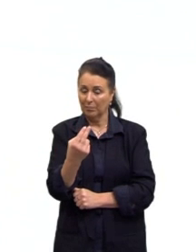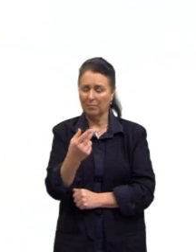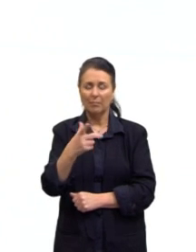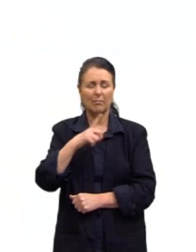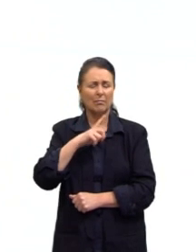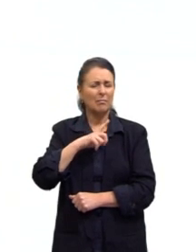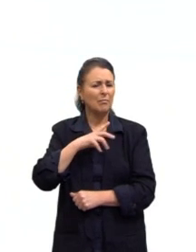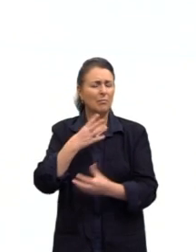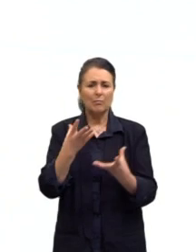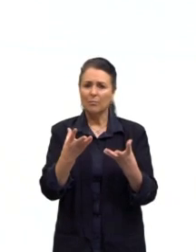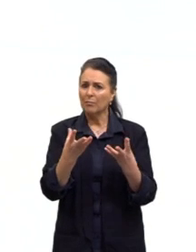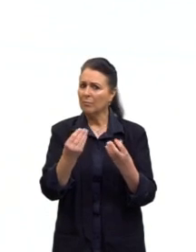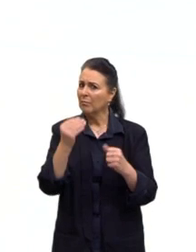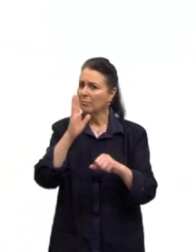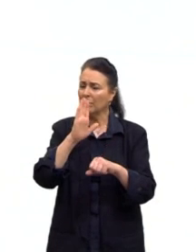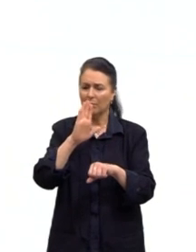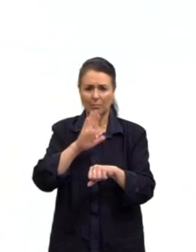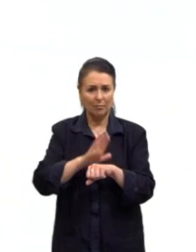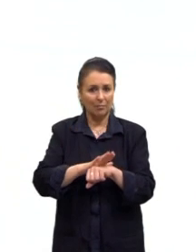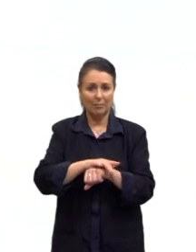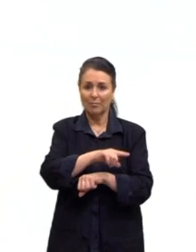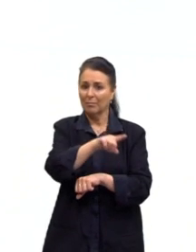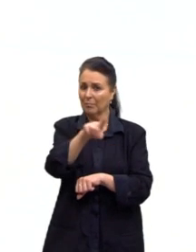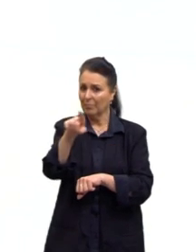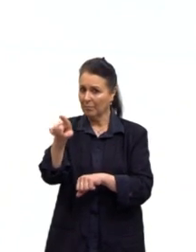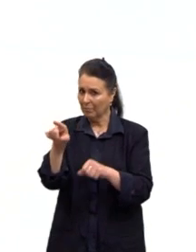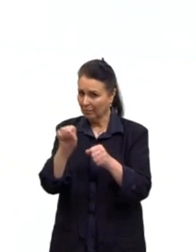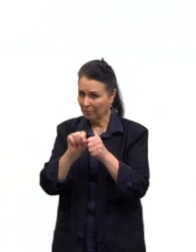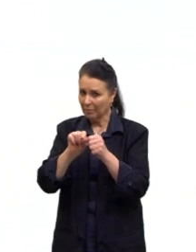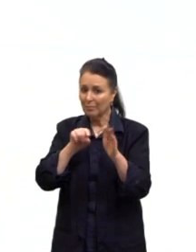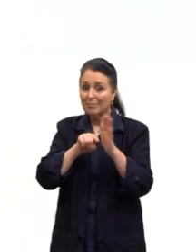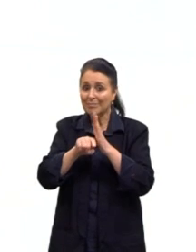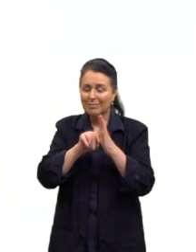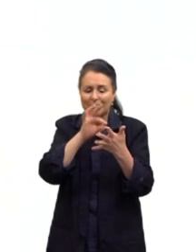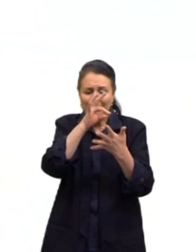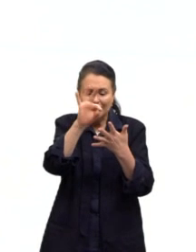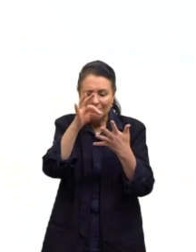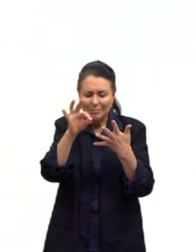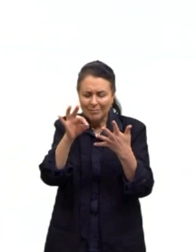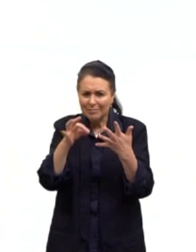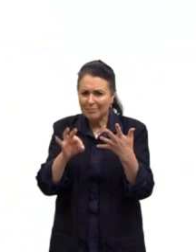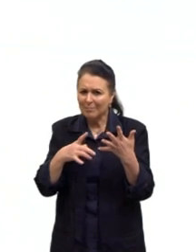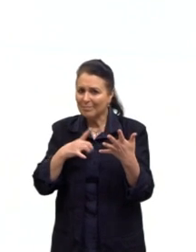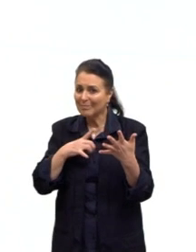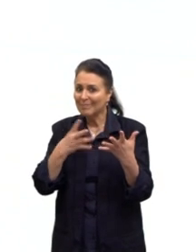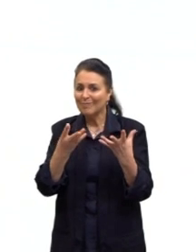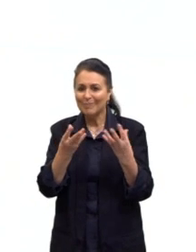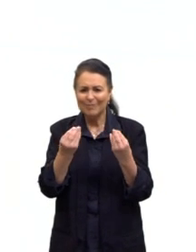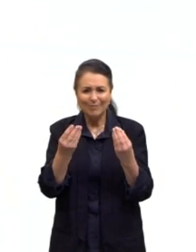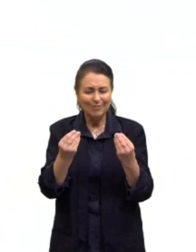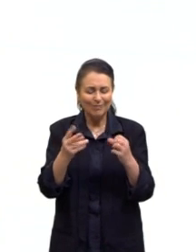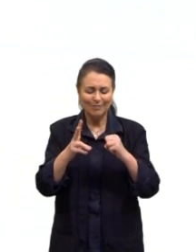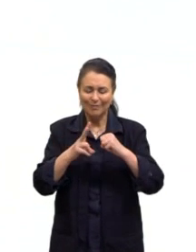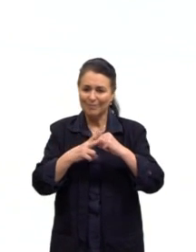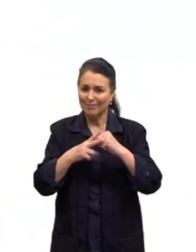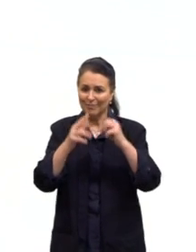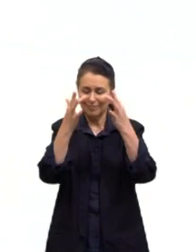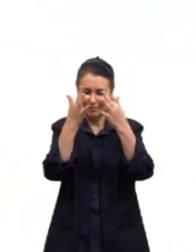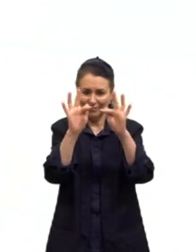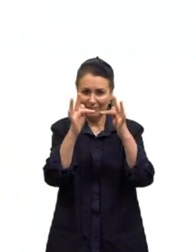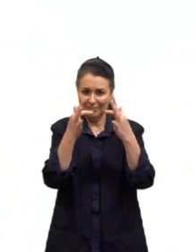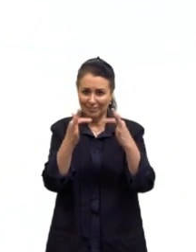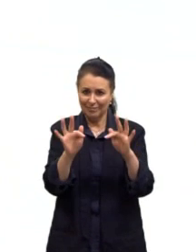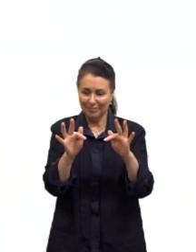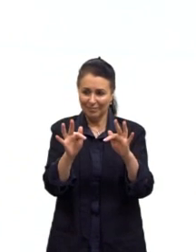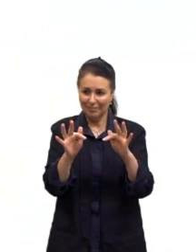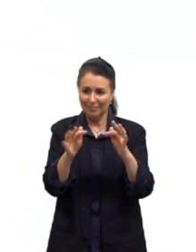outros vocês vão se fizerem uma pesquisa mais detalhada vocês vão ver que tem muito Prison for tá E